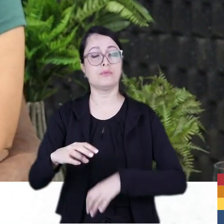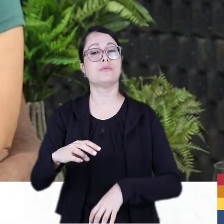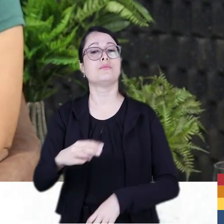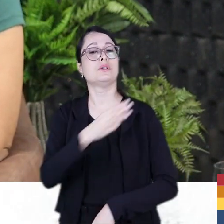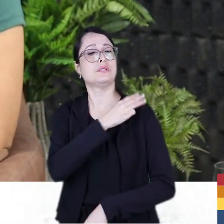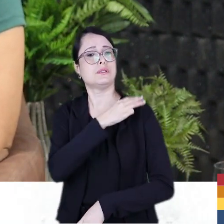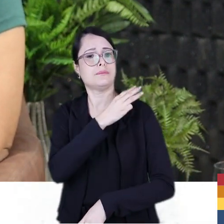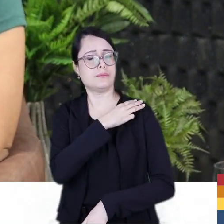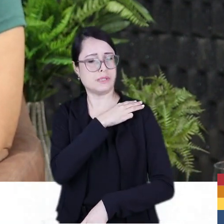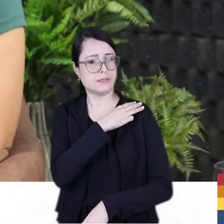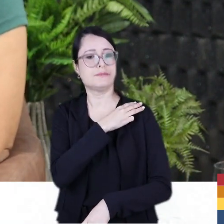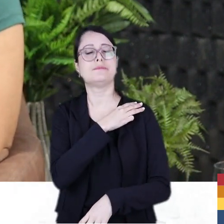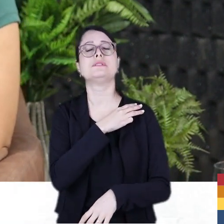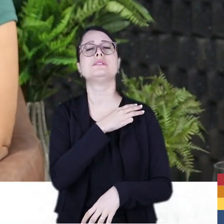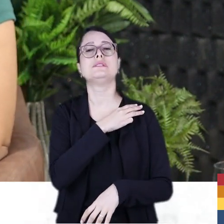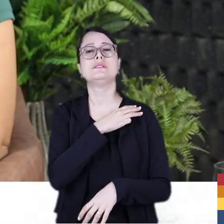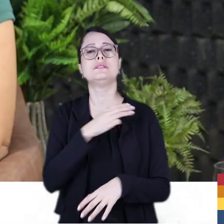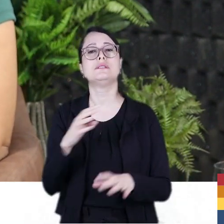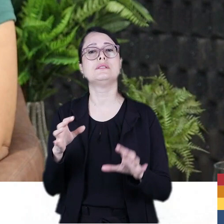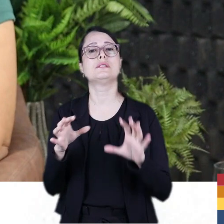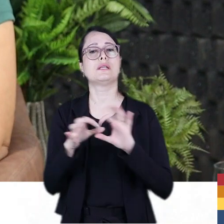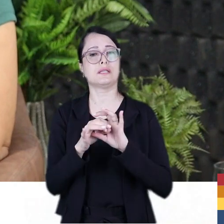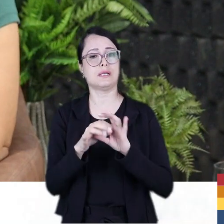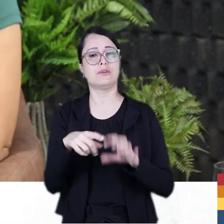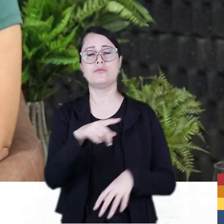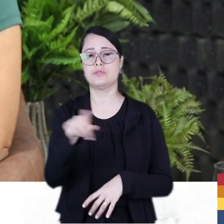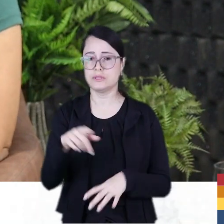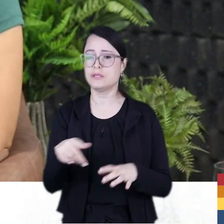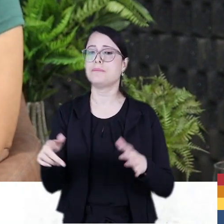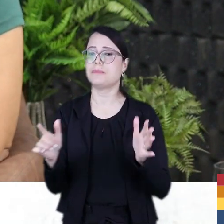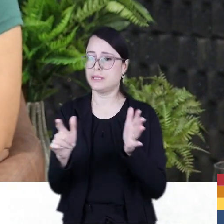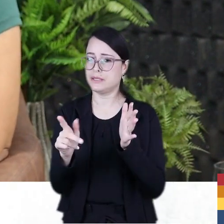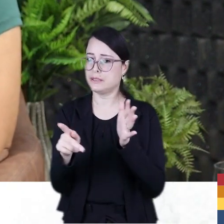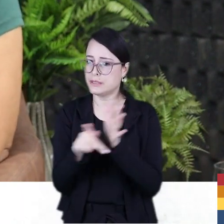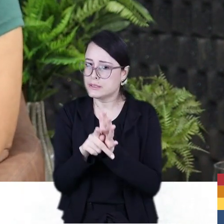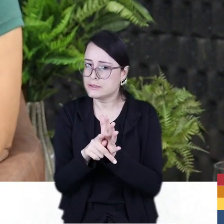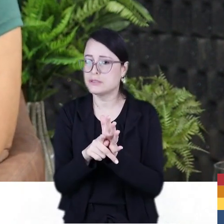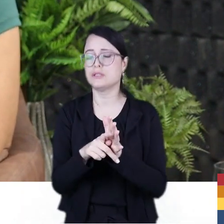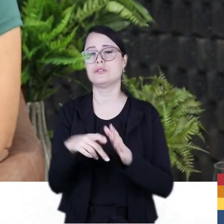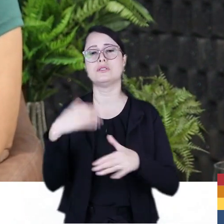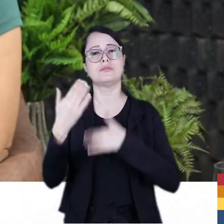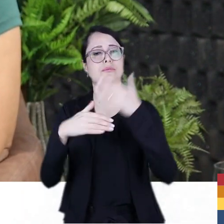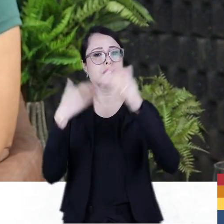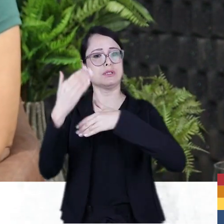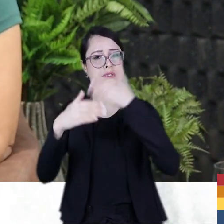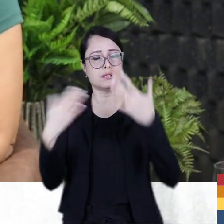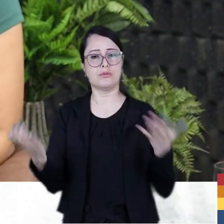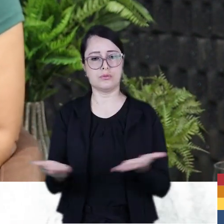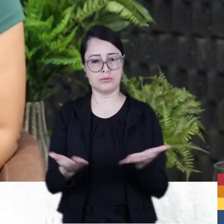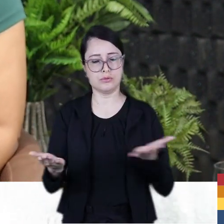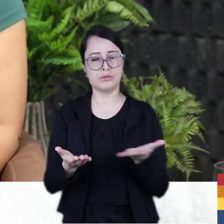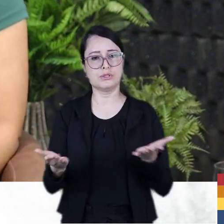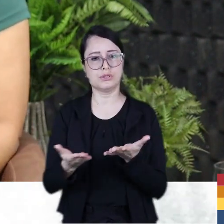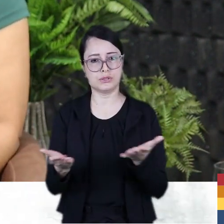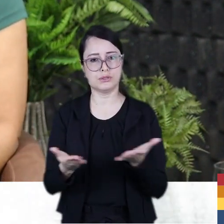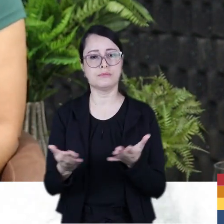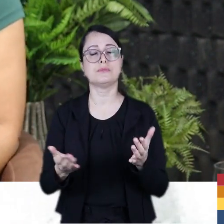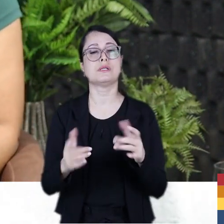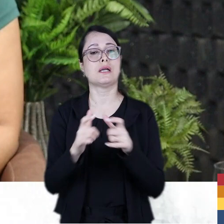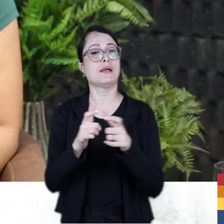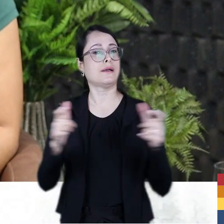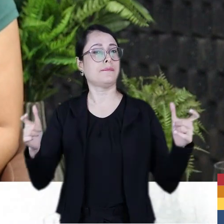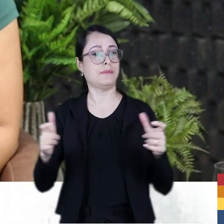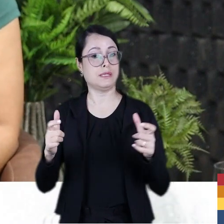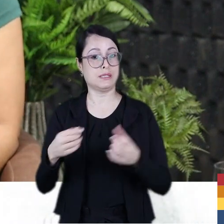é, profissional, né, que é o técnico e profissional, e a gente já sabe que o estado do Maranhão desde 2015, é